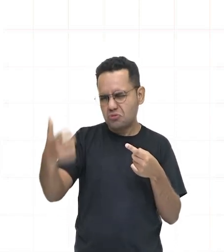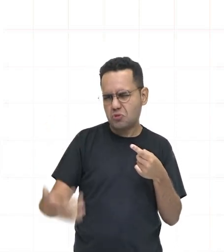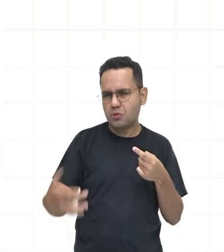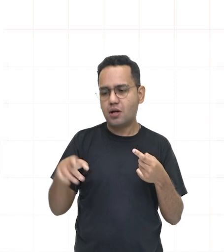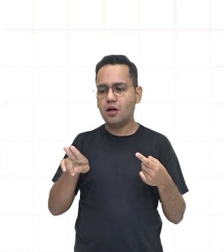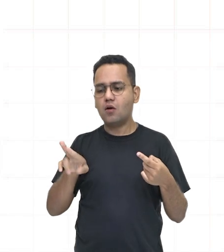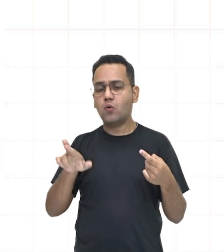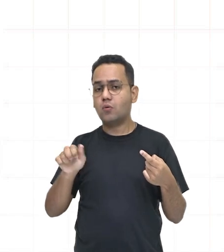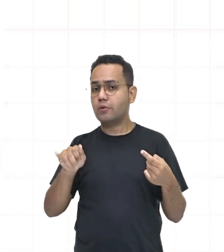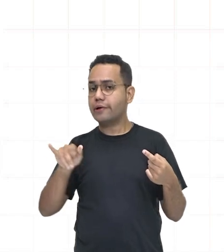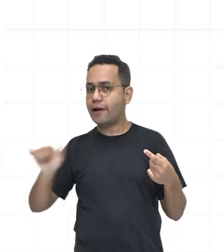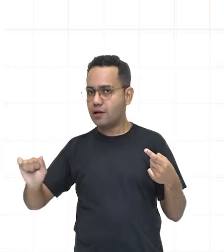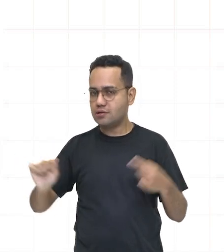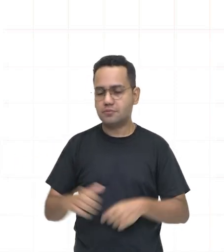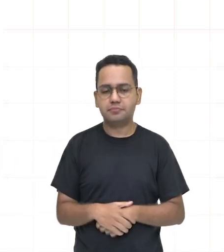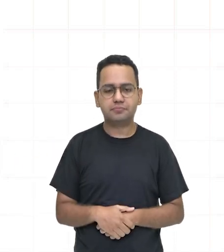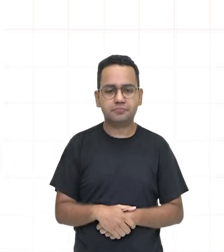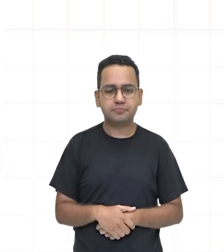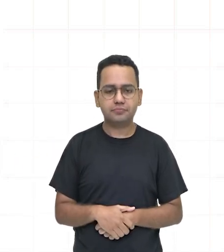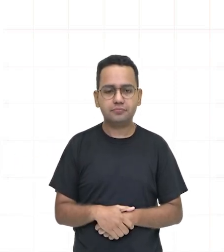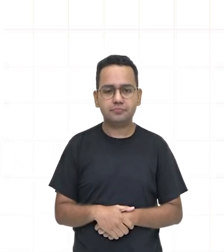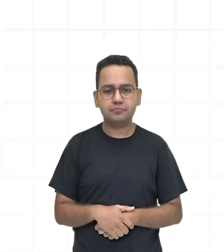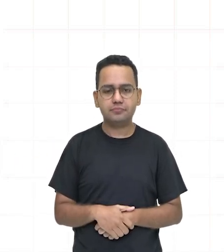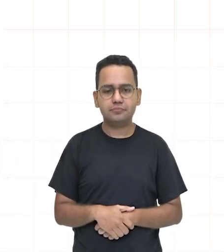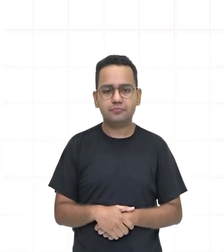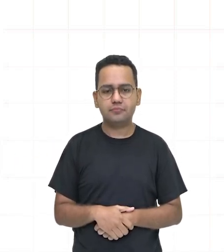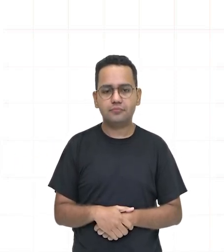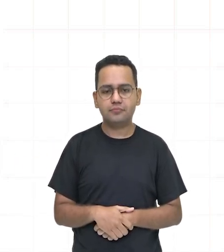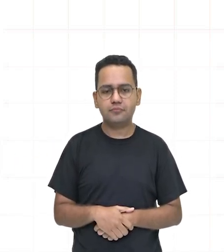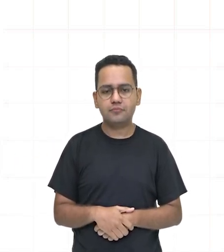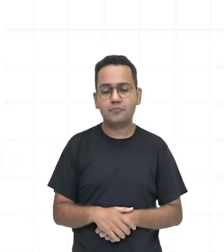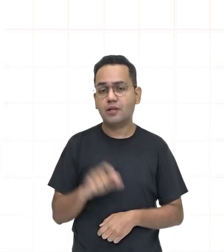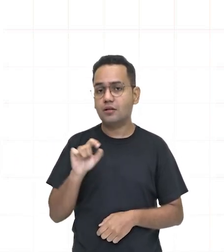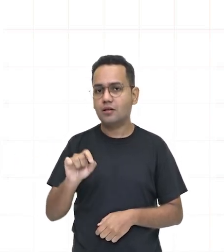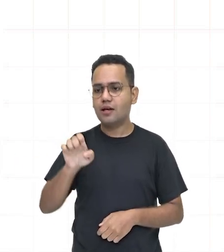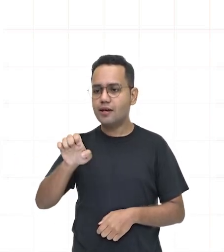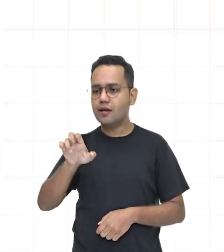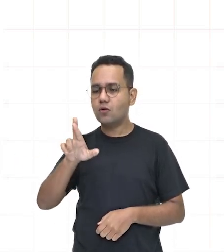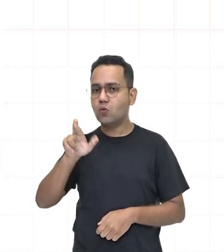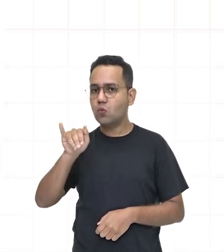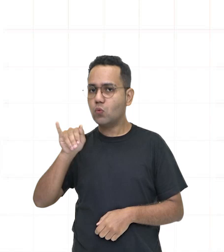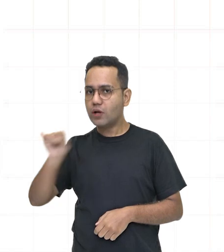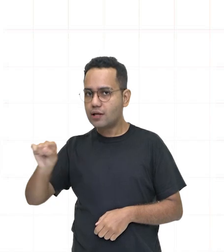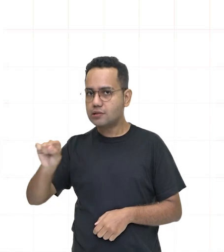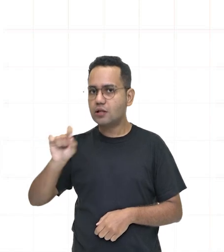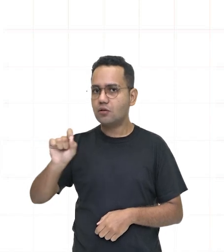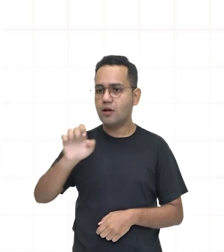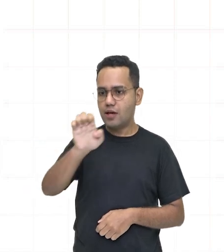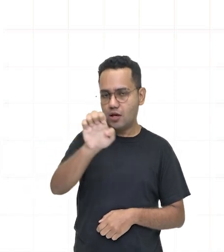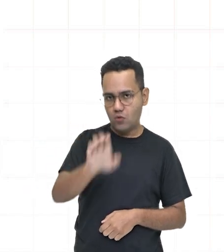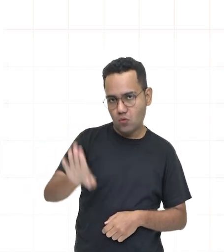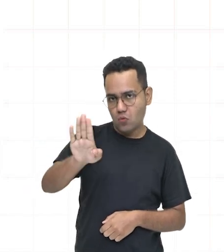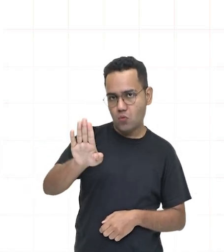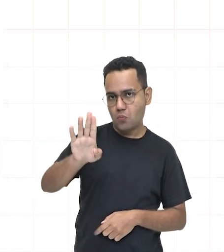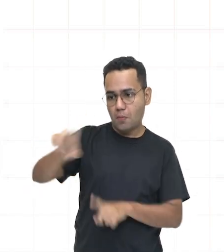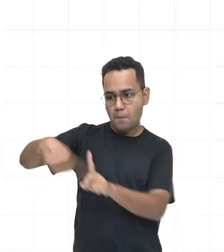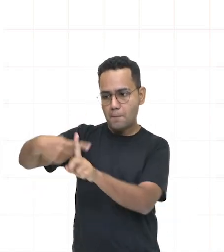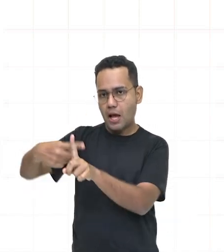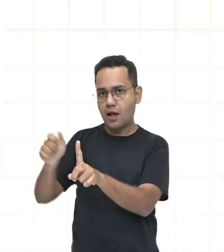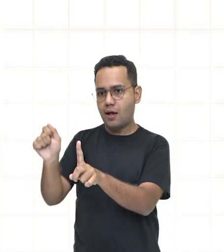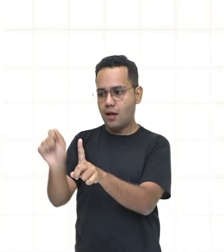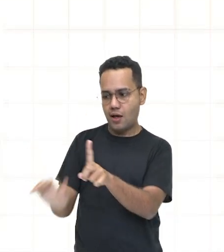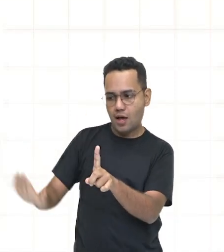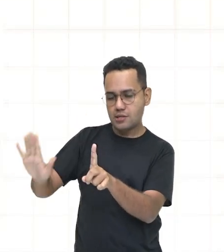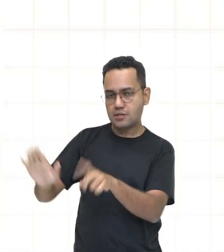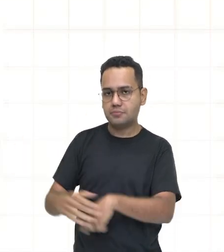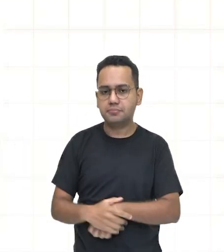Eurásia, a gente vai entender que Eurásia é a soma de Europa mais Ásia. Então, nós temos a